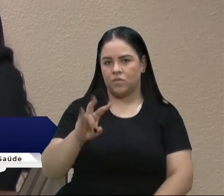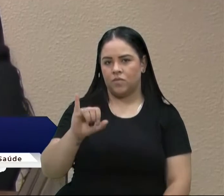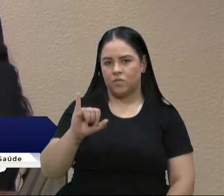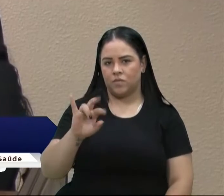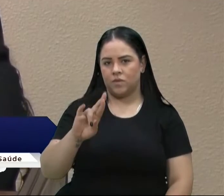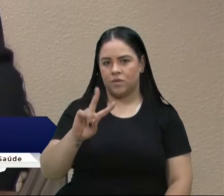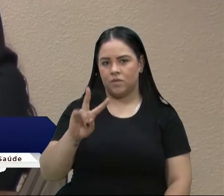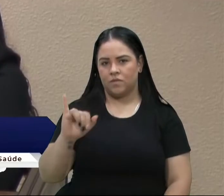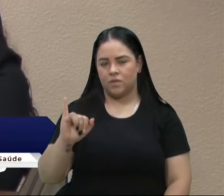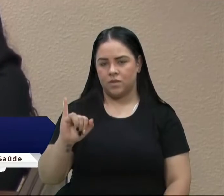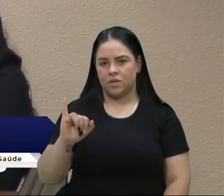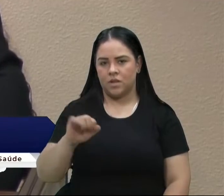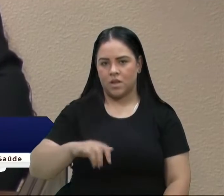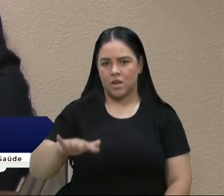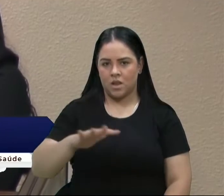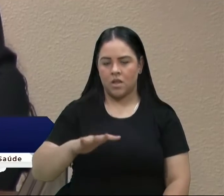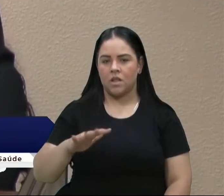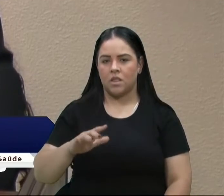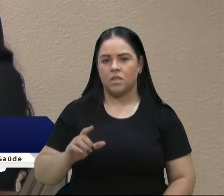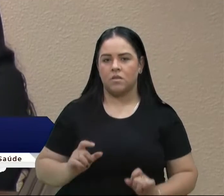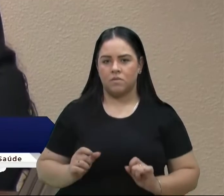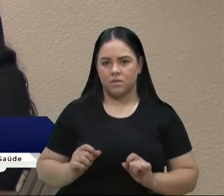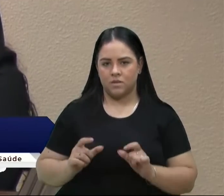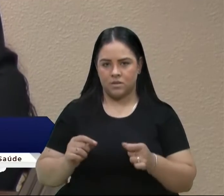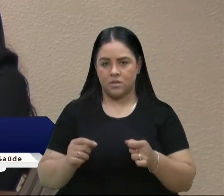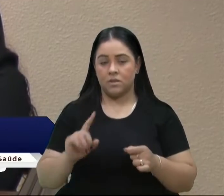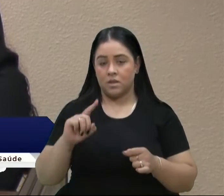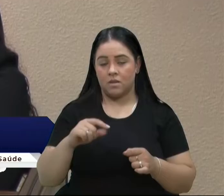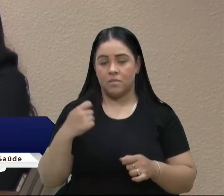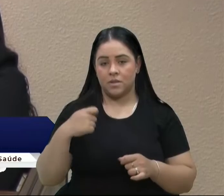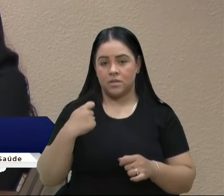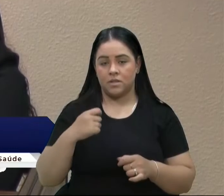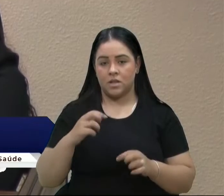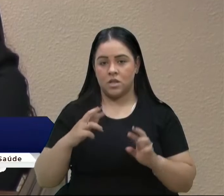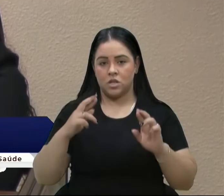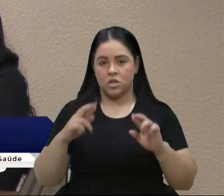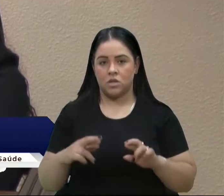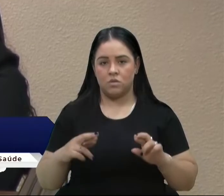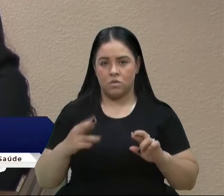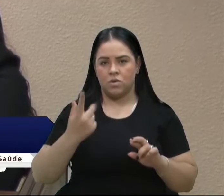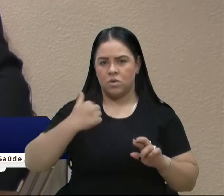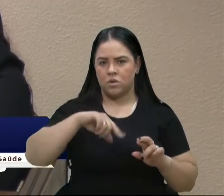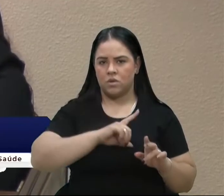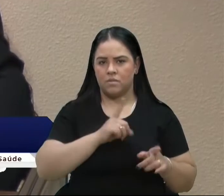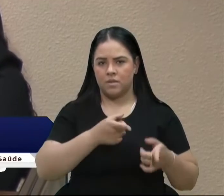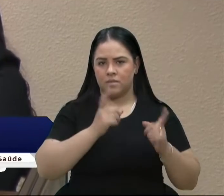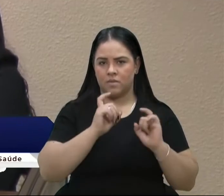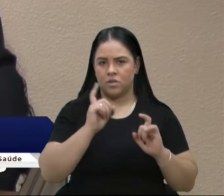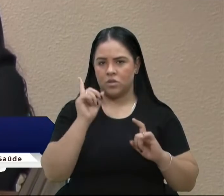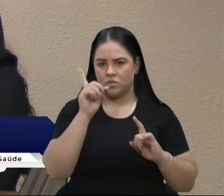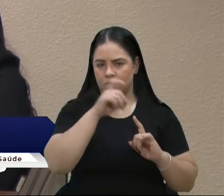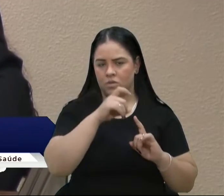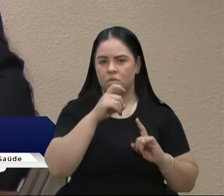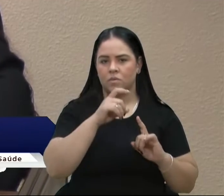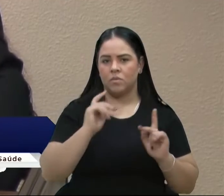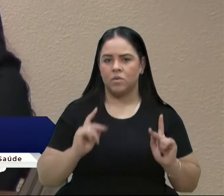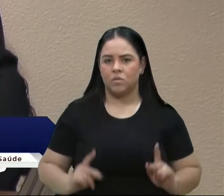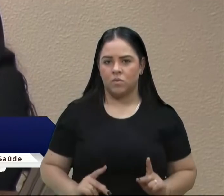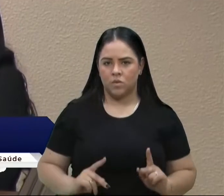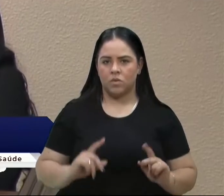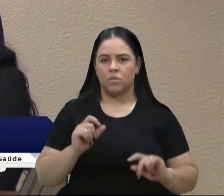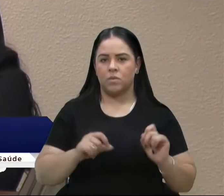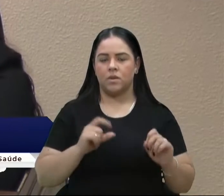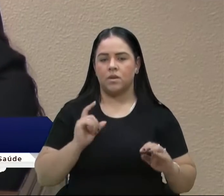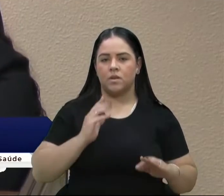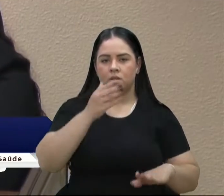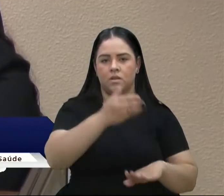da oncologia, né, que é uma necessidade da região, e a gente vem notando uma dificuldade dos pacientes, tanto de ingresso